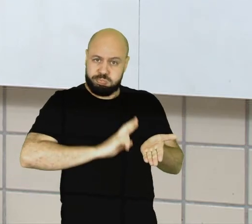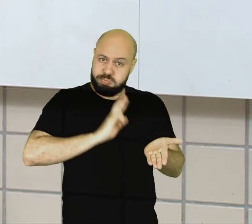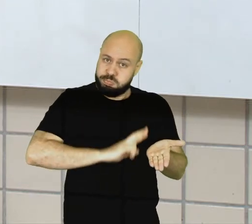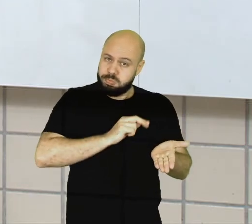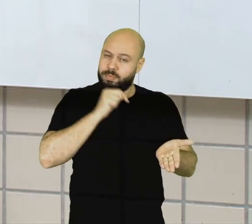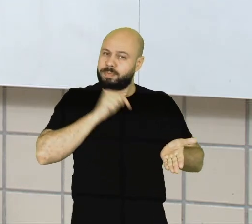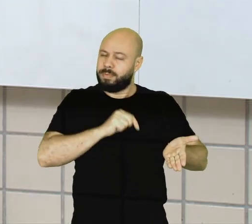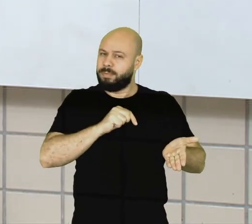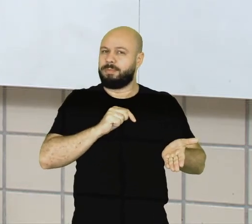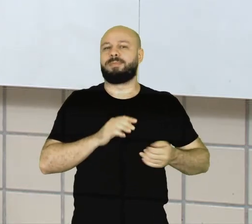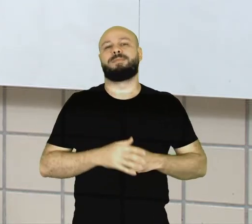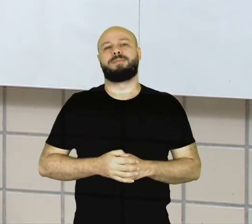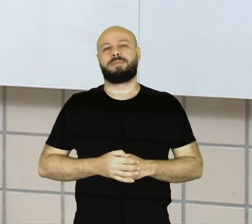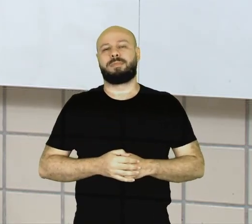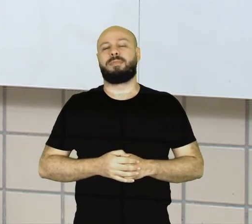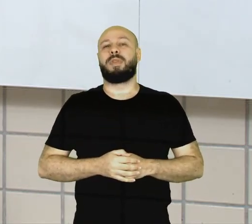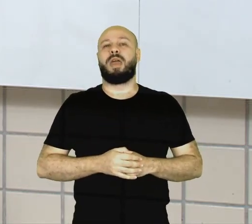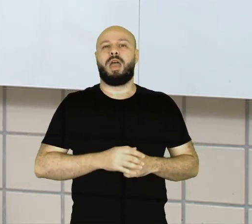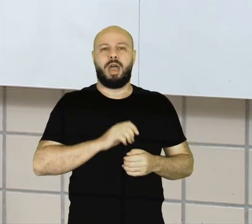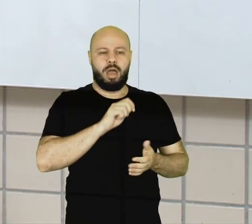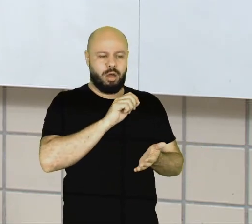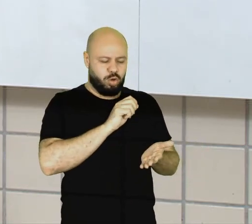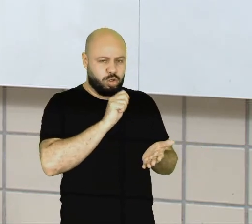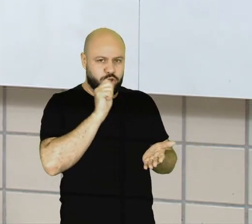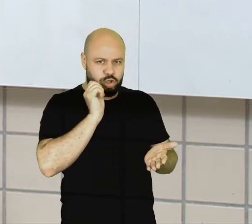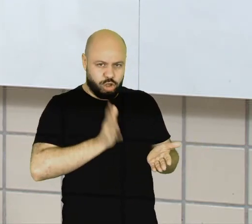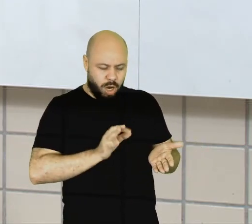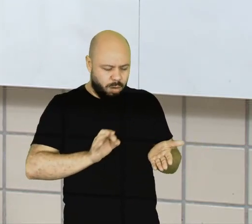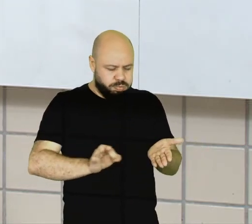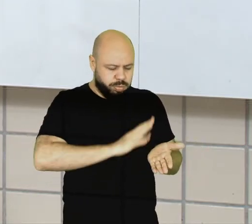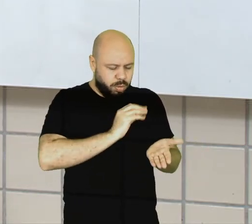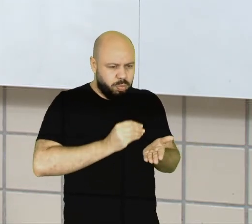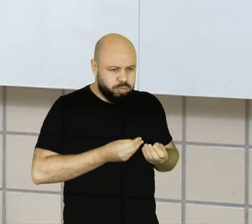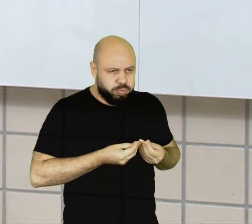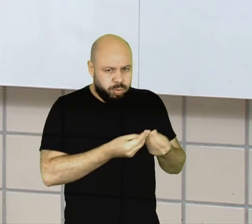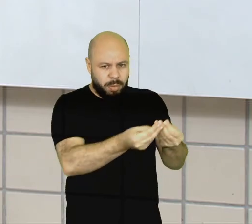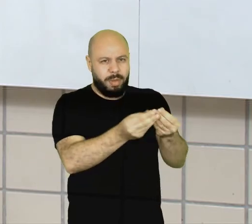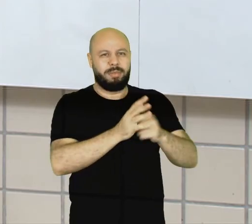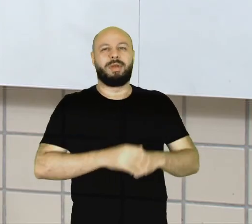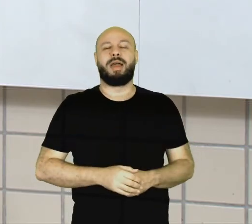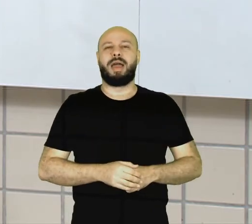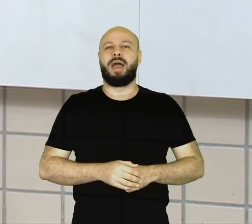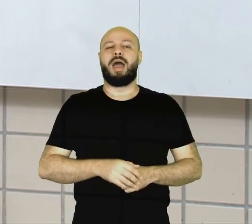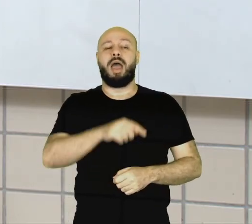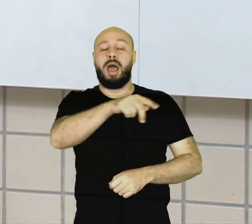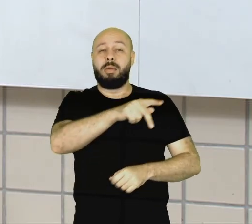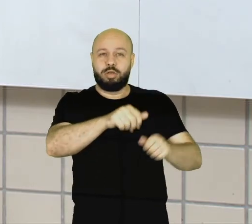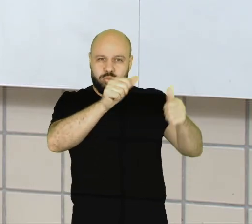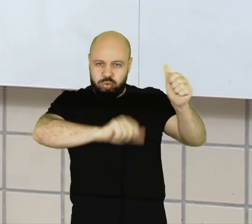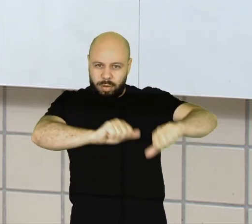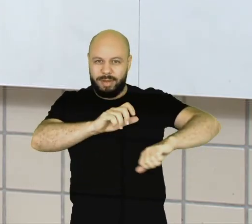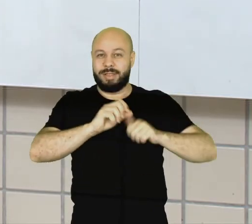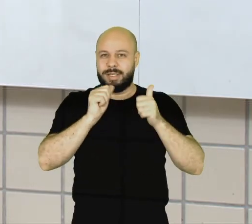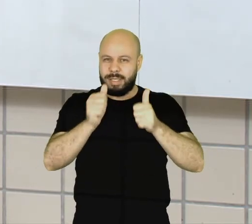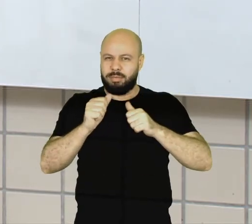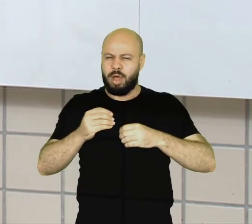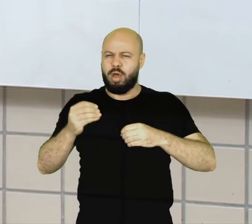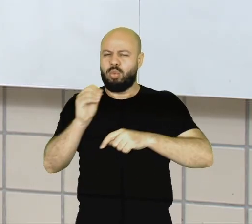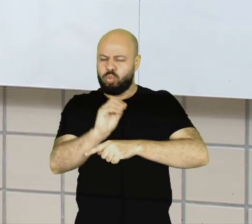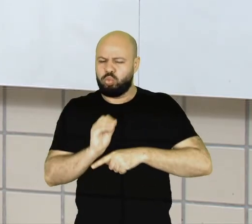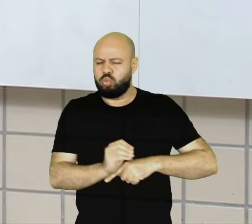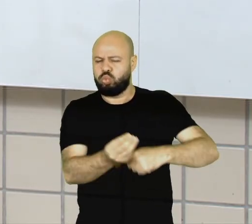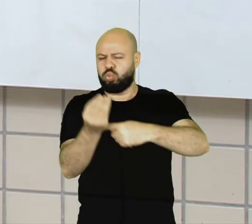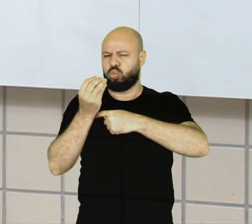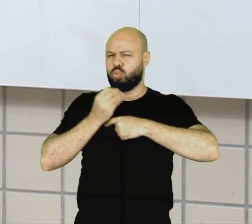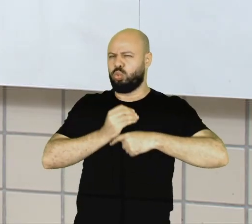não fez, devolva. Lembre-se de fazer tudo, tá certo? Fiquem bem, se cuidem, cuidem